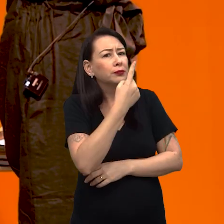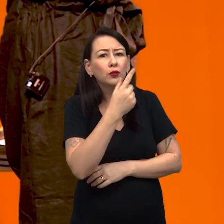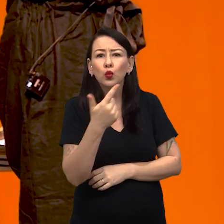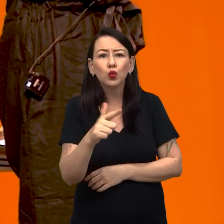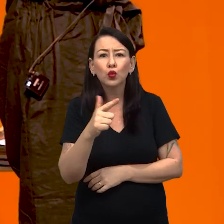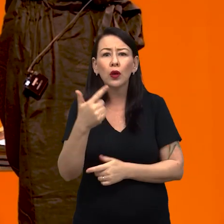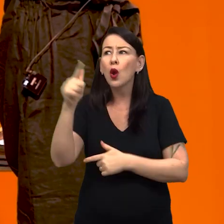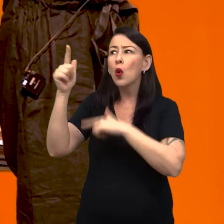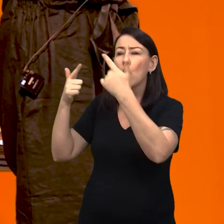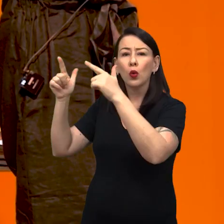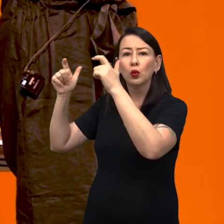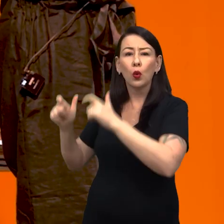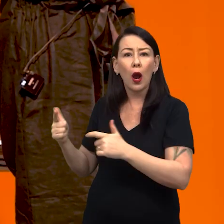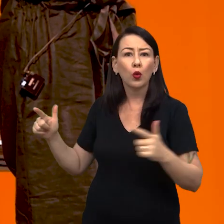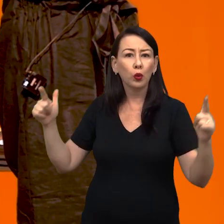nenhum. Então,